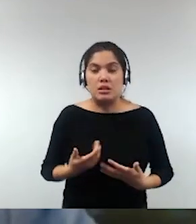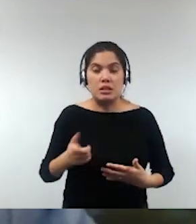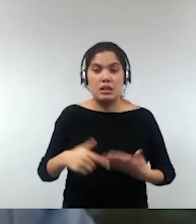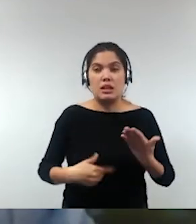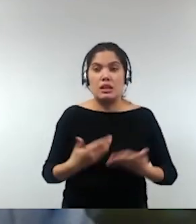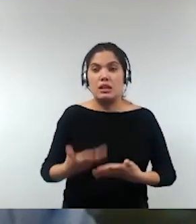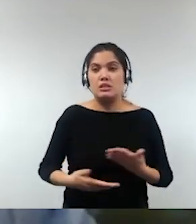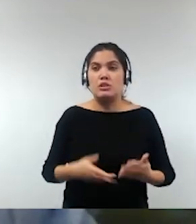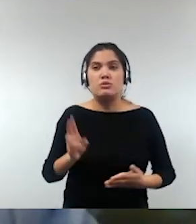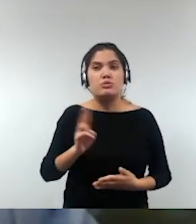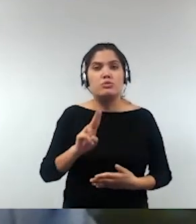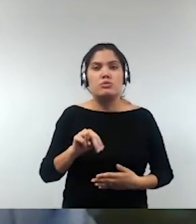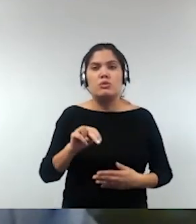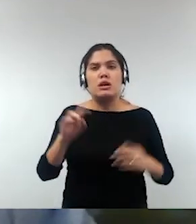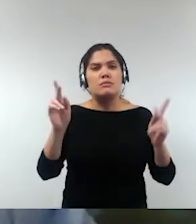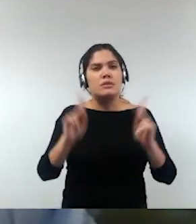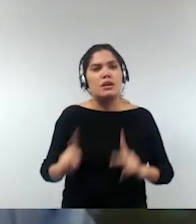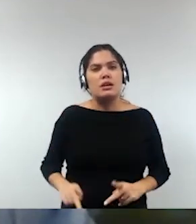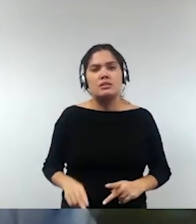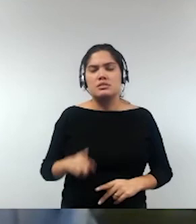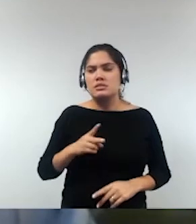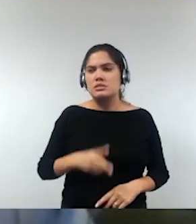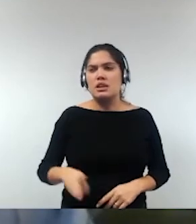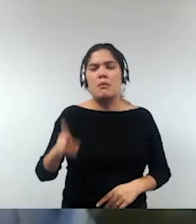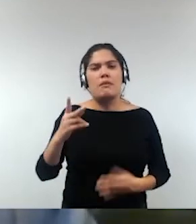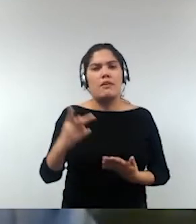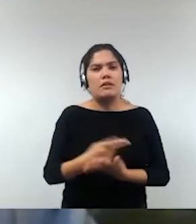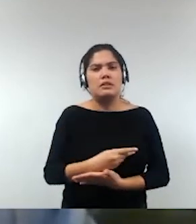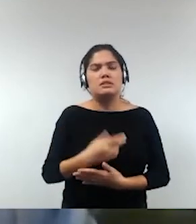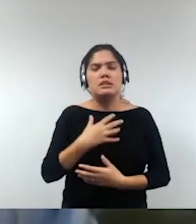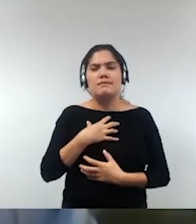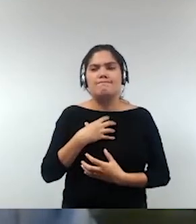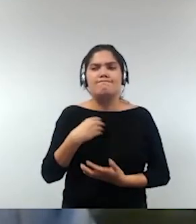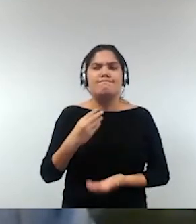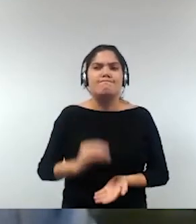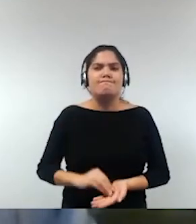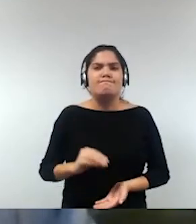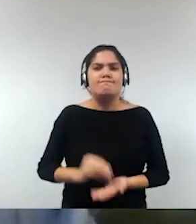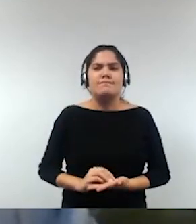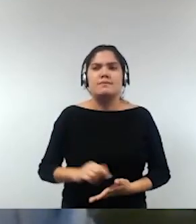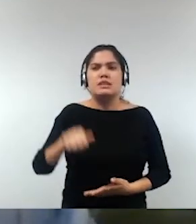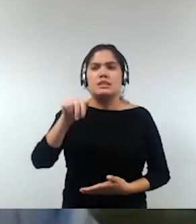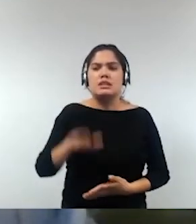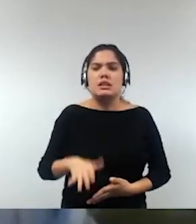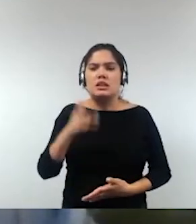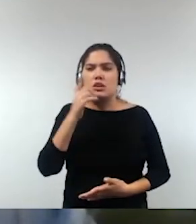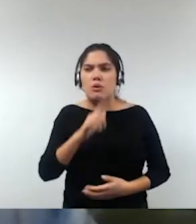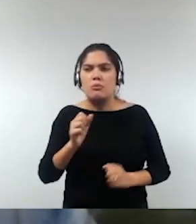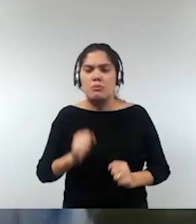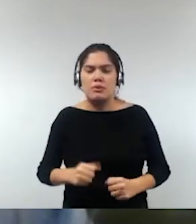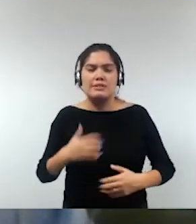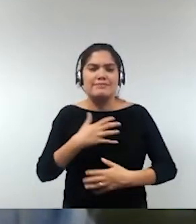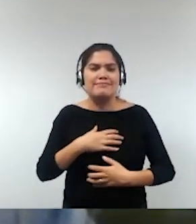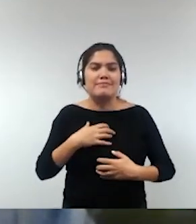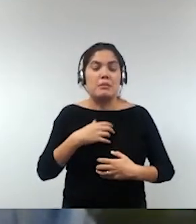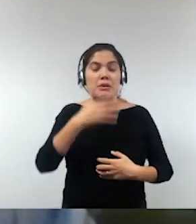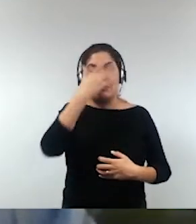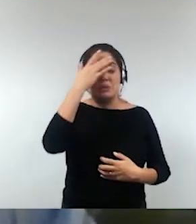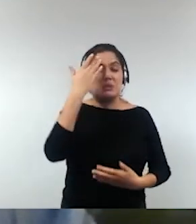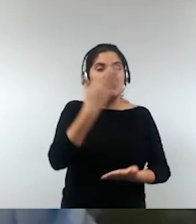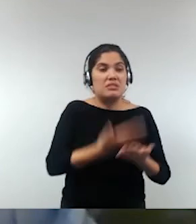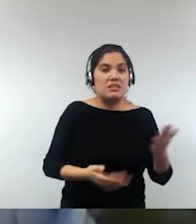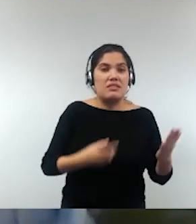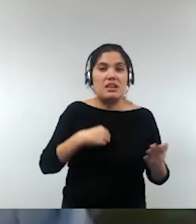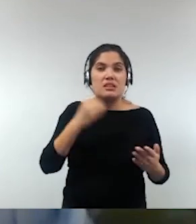nunca vai se pacificar. Sempre vai existir uma insatisfação. Quem ganhou pode ficar satisfeito, mas quem perdeu vai